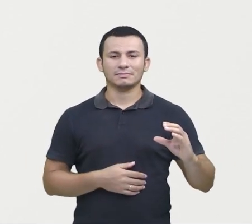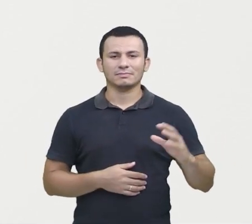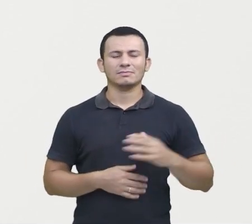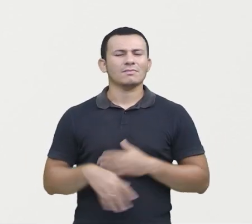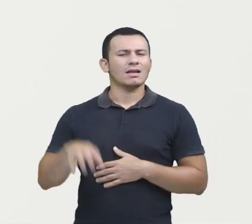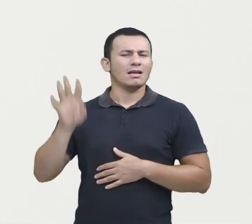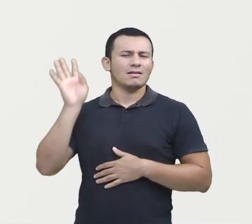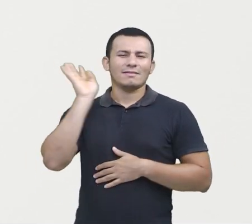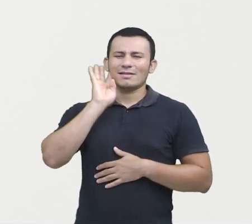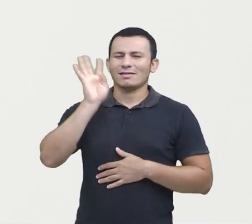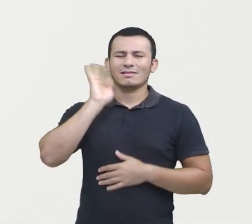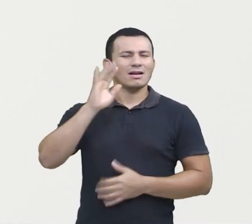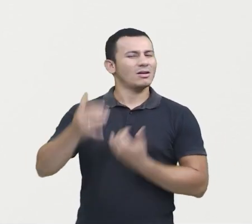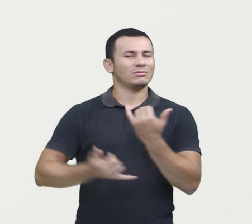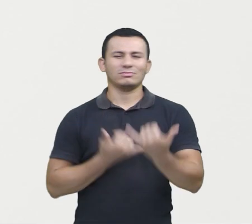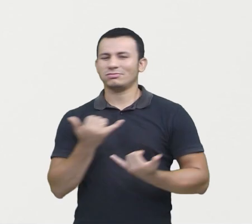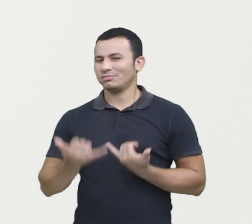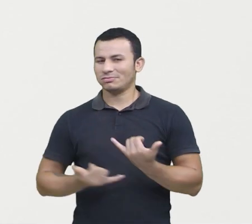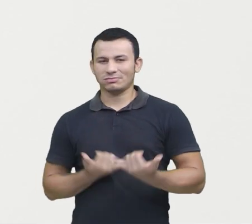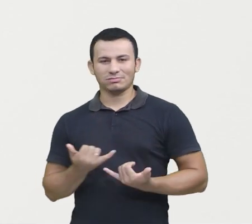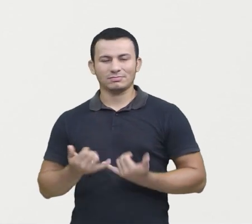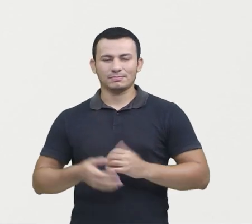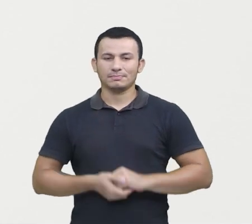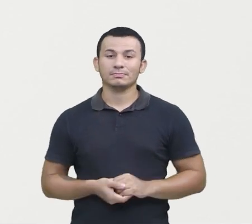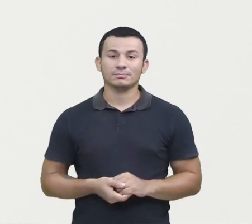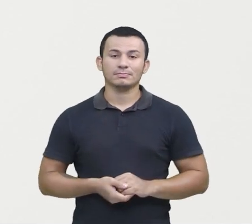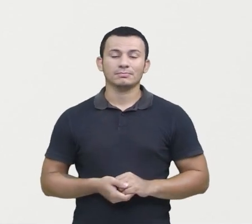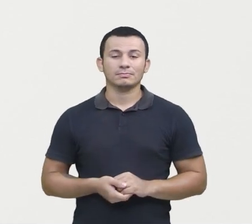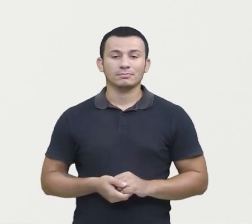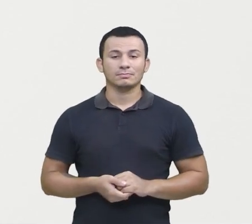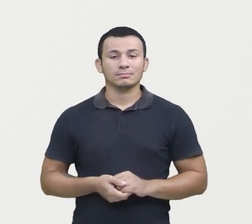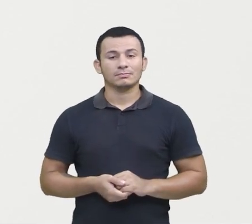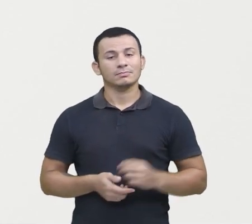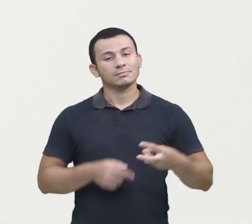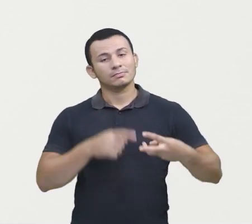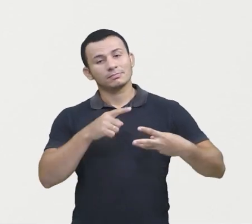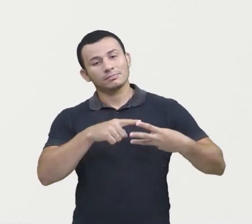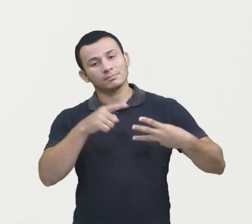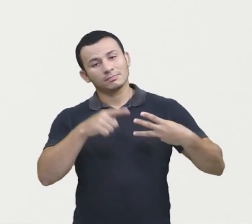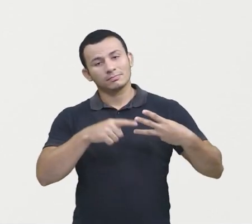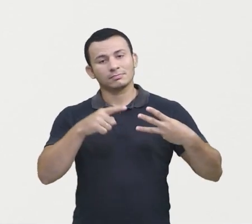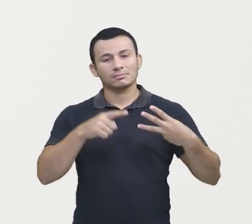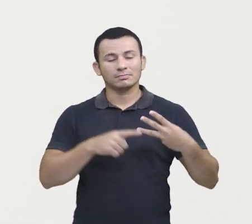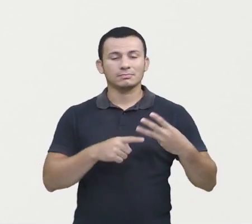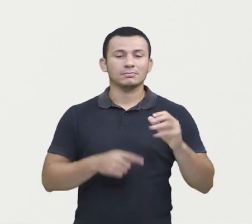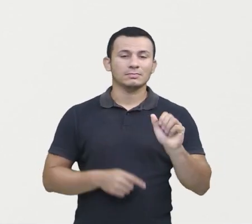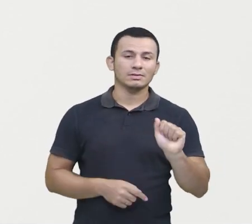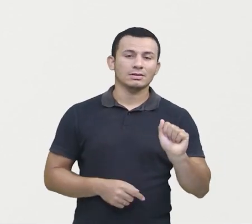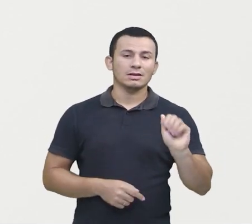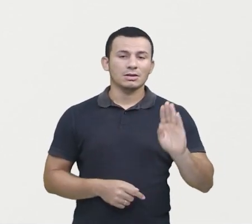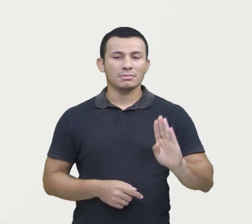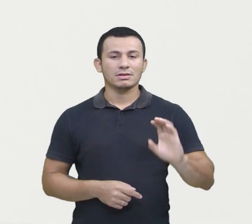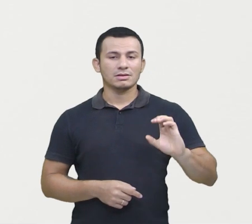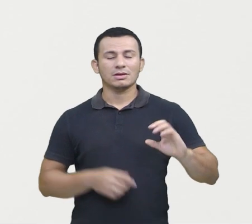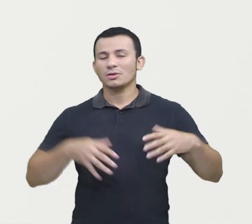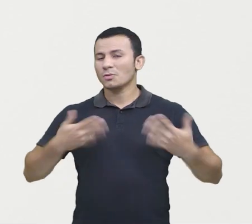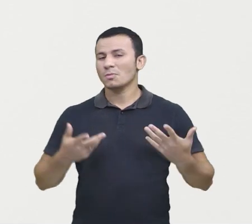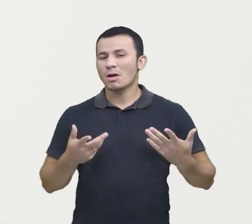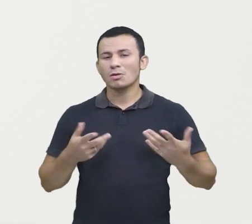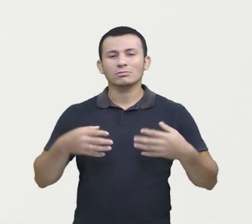Como é legal brincar? Qual é dessas alternativas? Letra A, letra